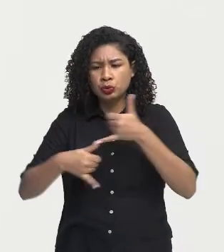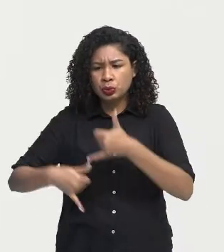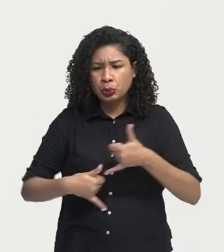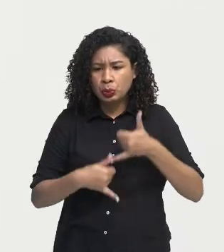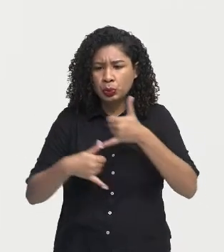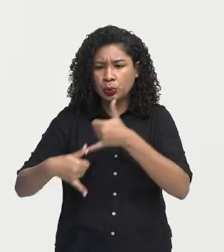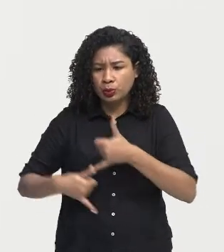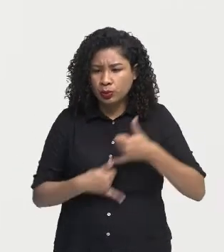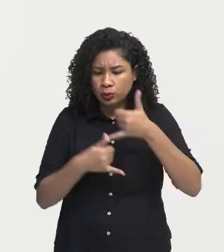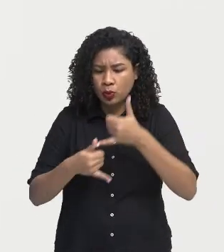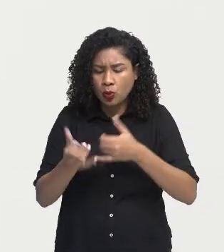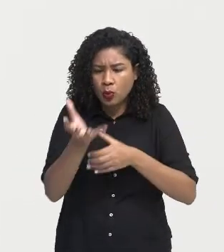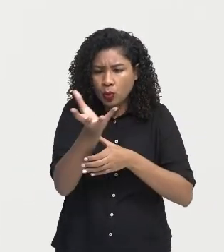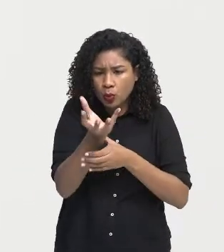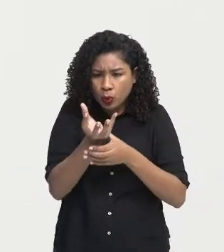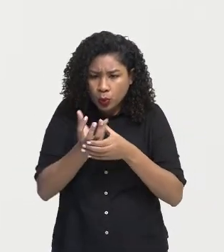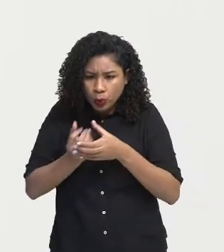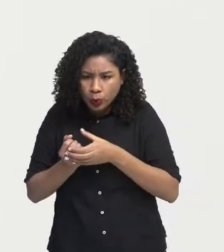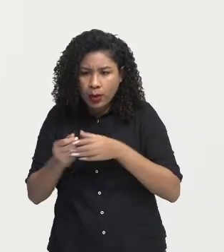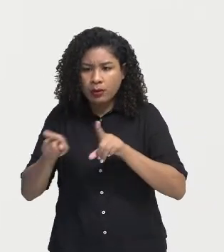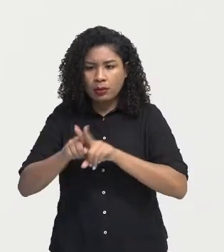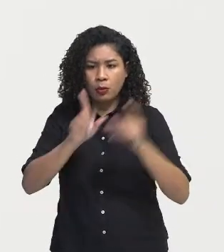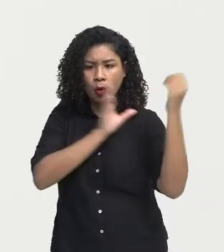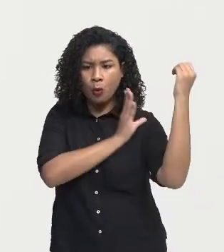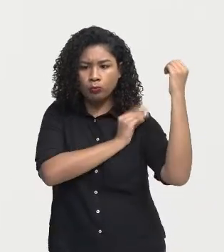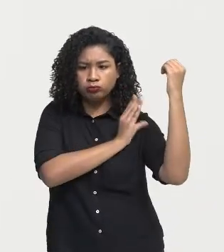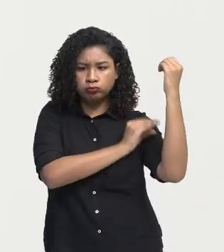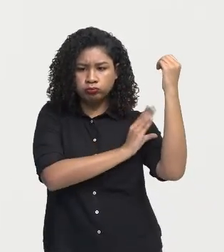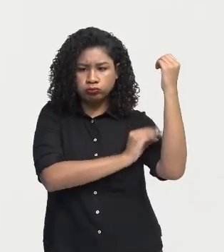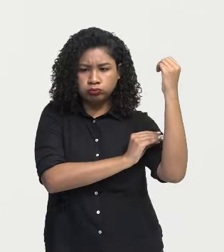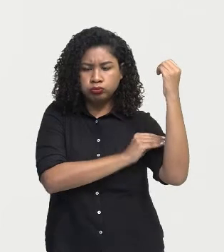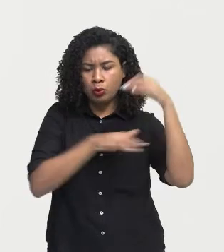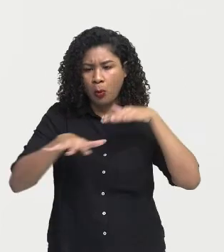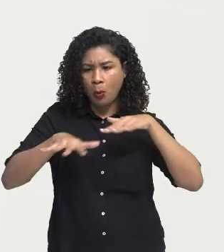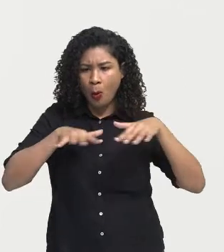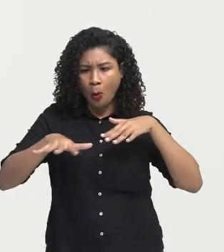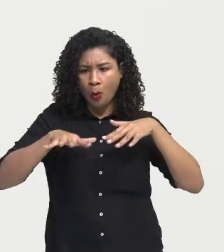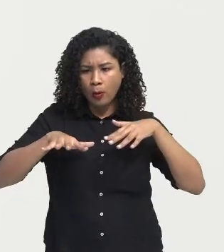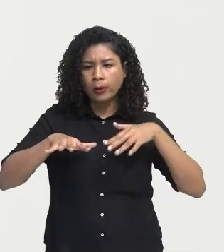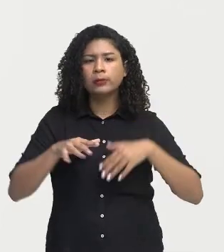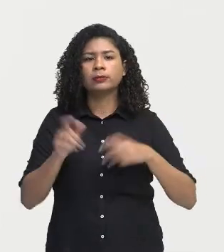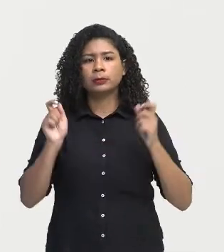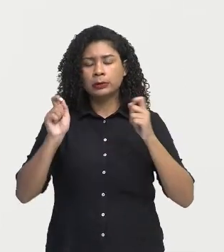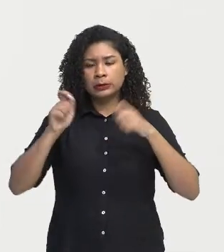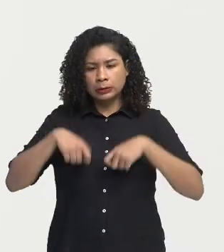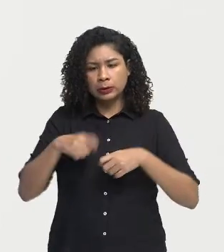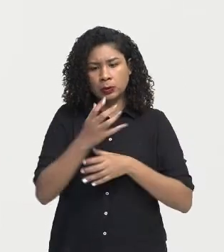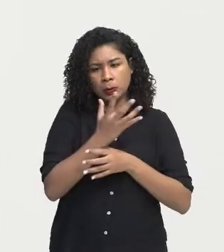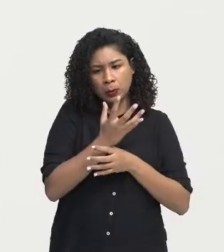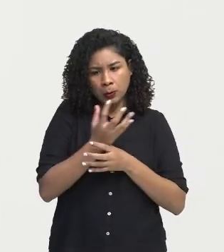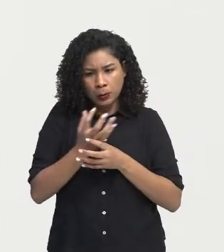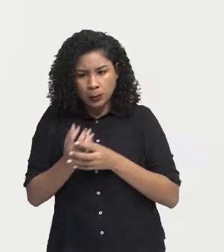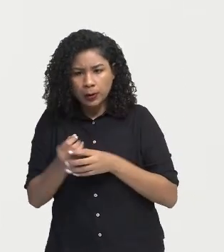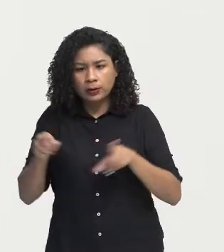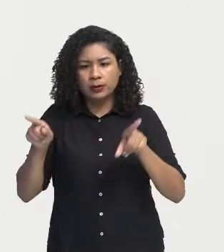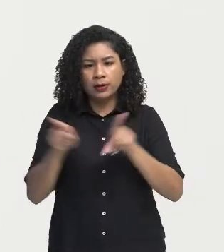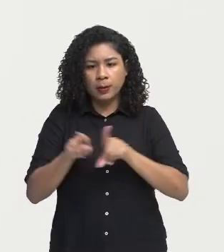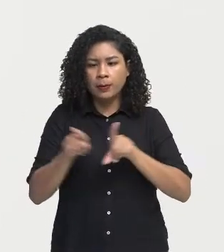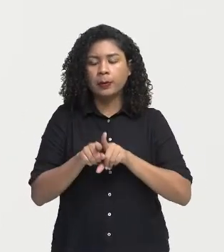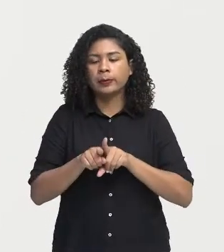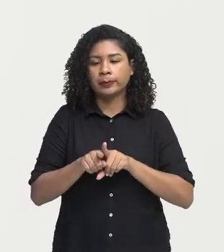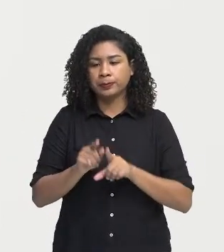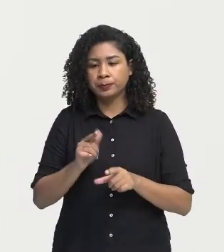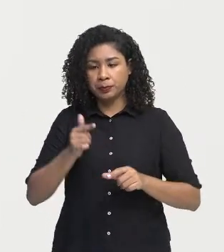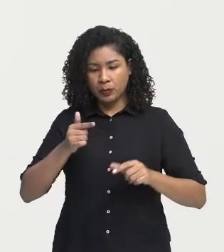muscular, pela liberação de glicose e também por processos de desintoxicação, tá? Então, ela já apresenta ali